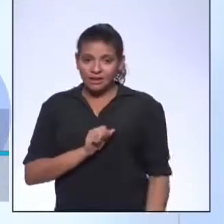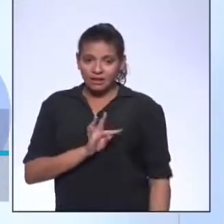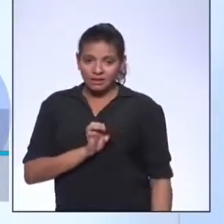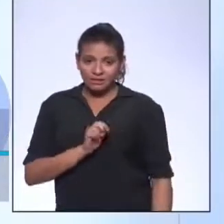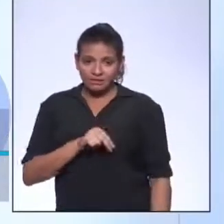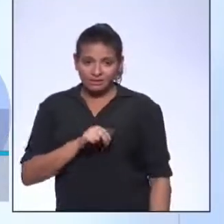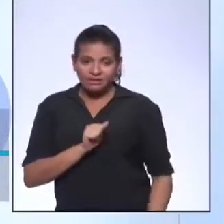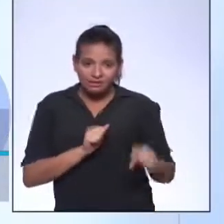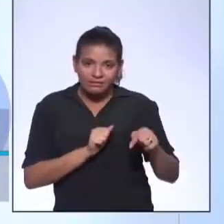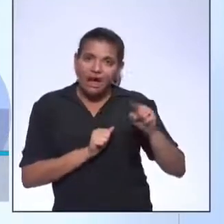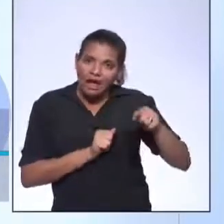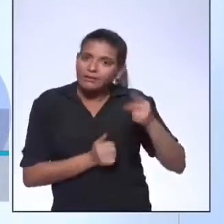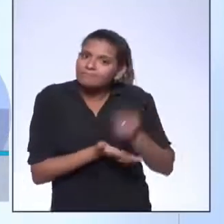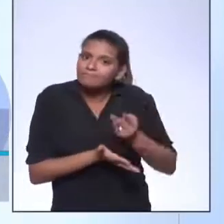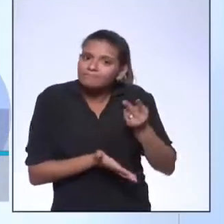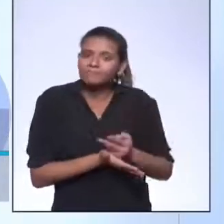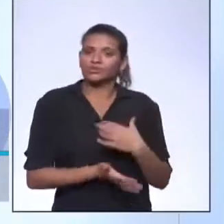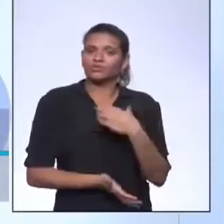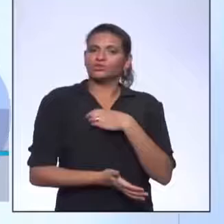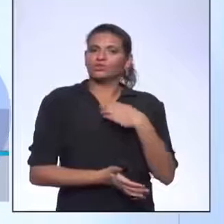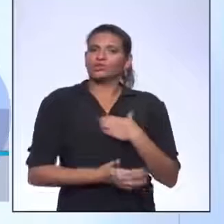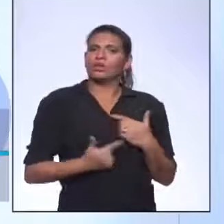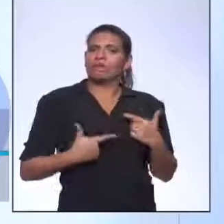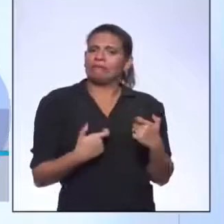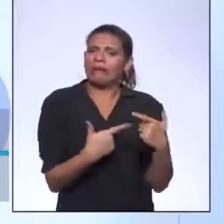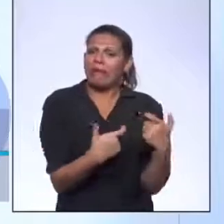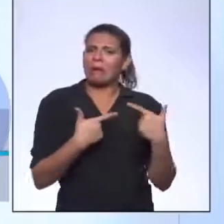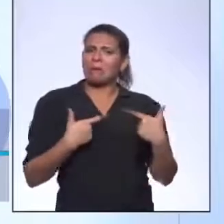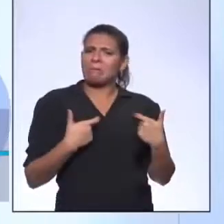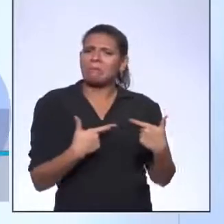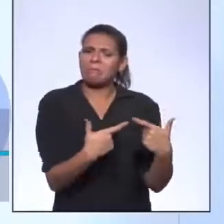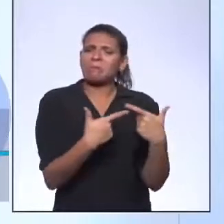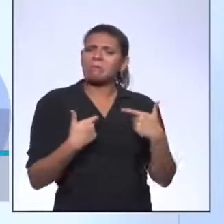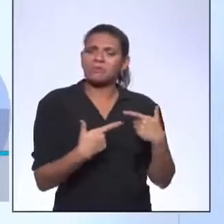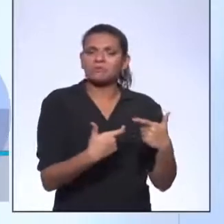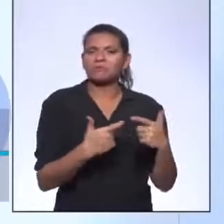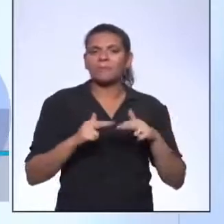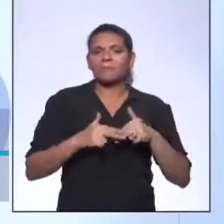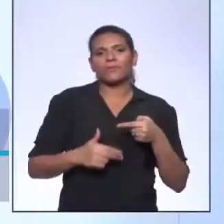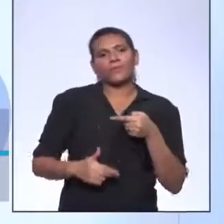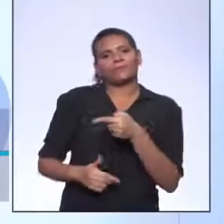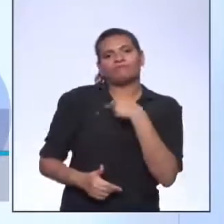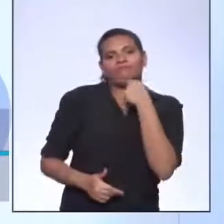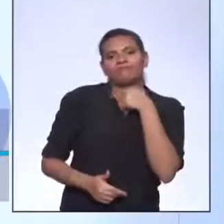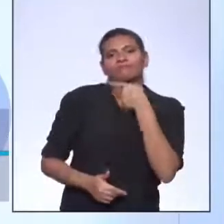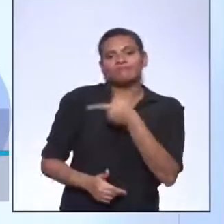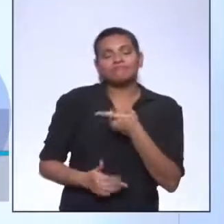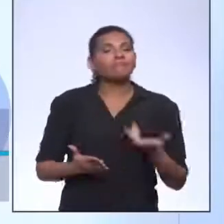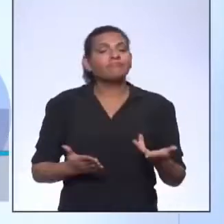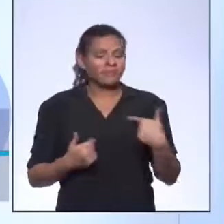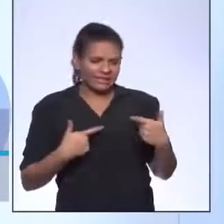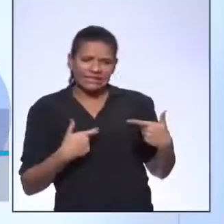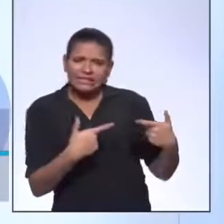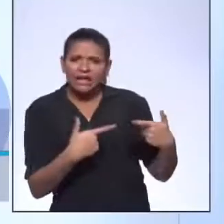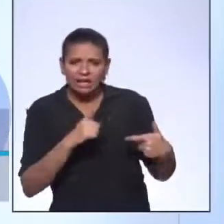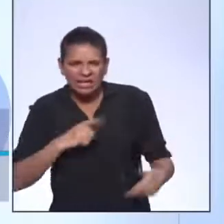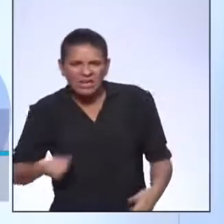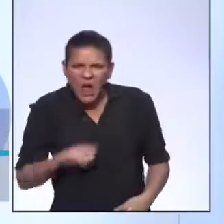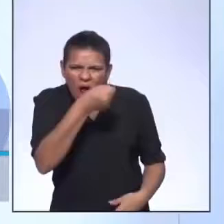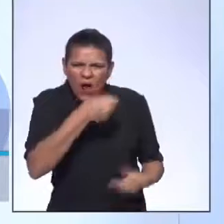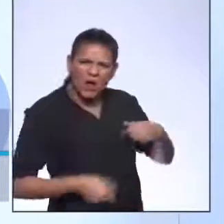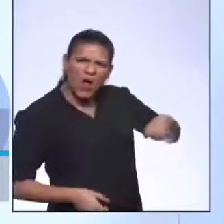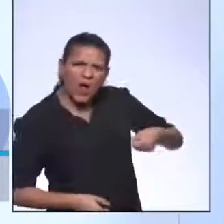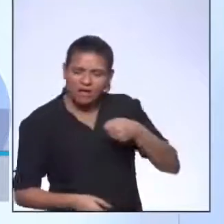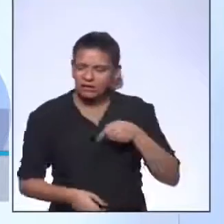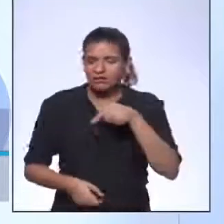e devido a toda a sua tradição militarista. Então, vejam bem, a gente tem Esparta com essa tradição militarista.